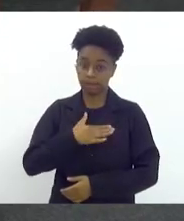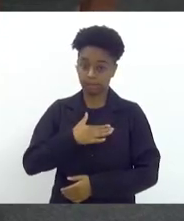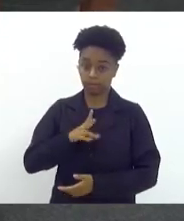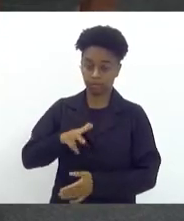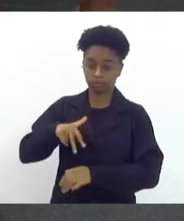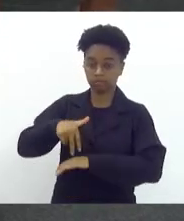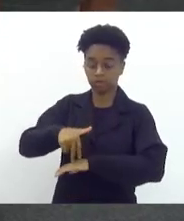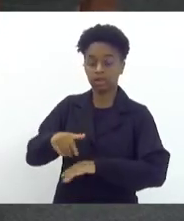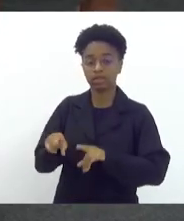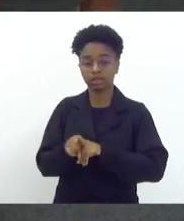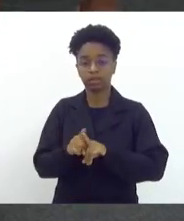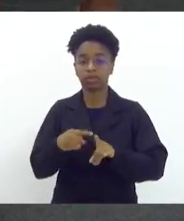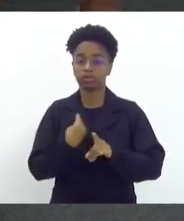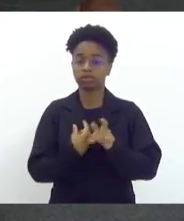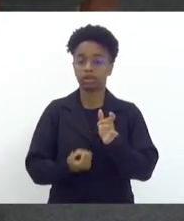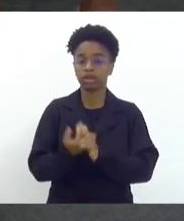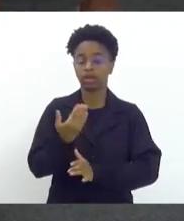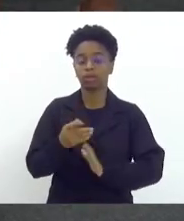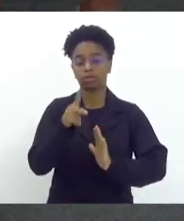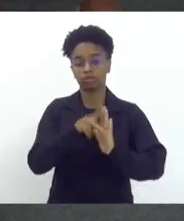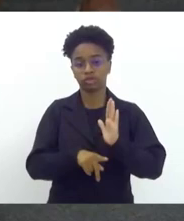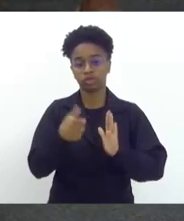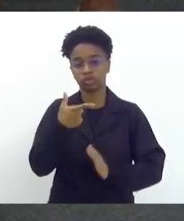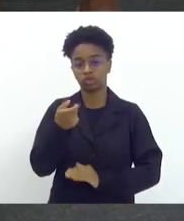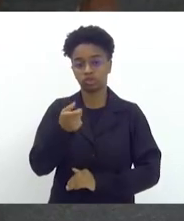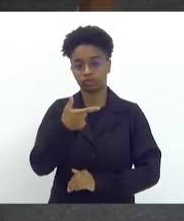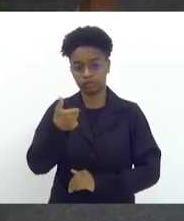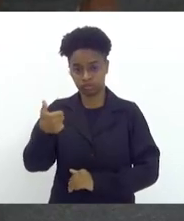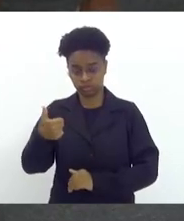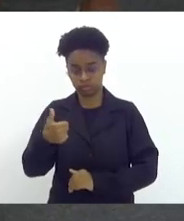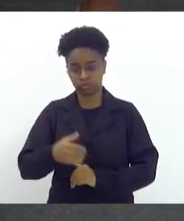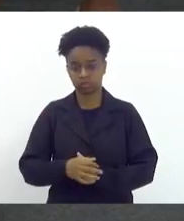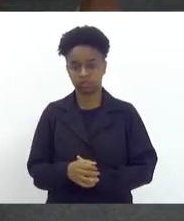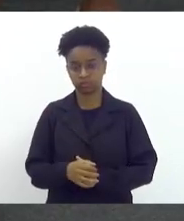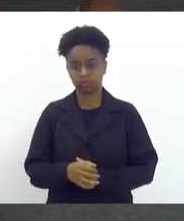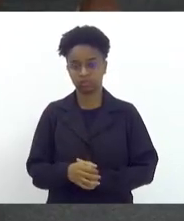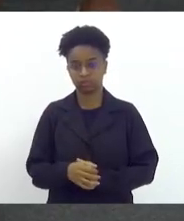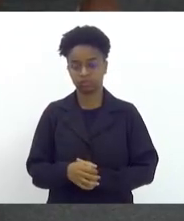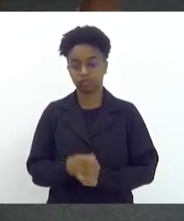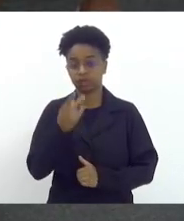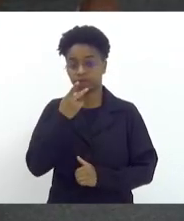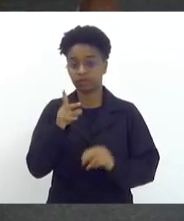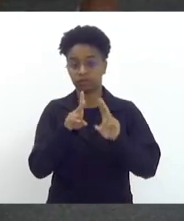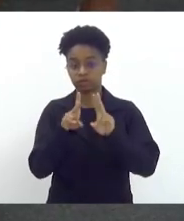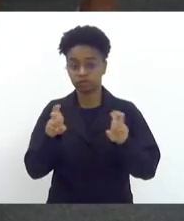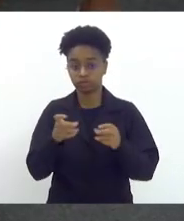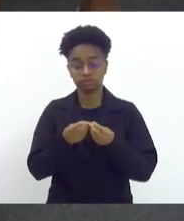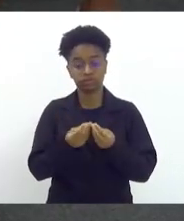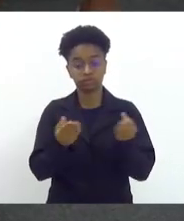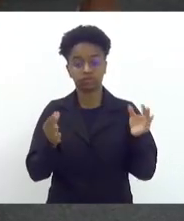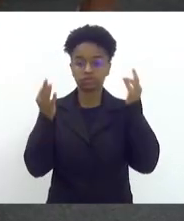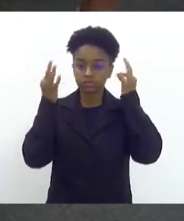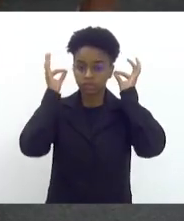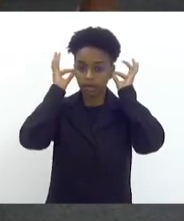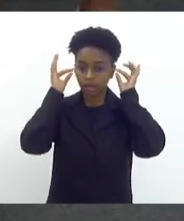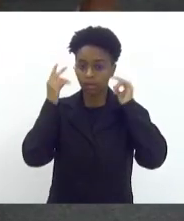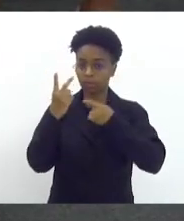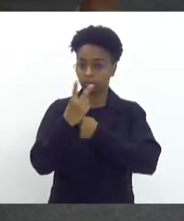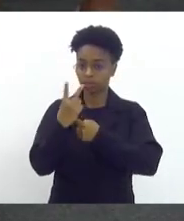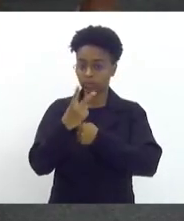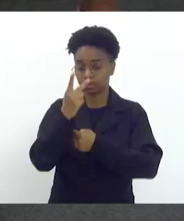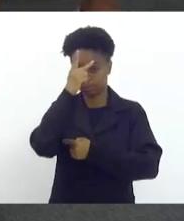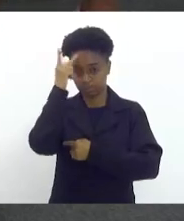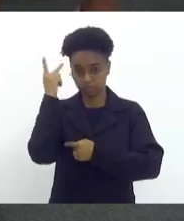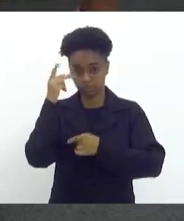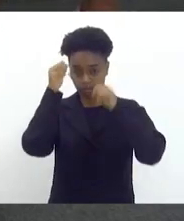até protocolou um projeto em 2021 que dispõe sobre o fornecimento de protetor auricular para as pessoas